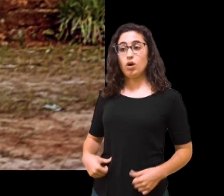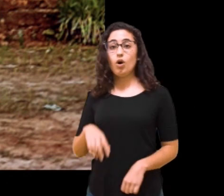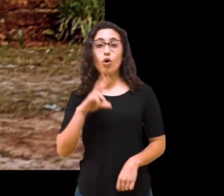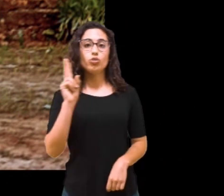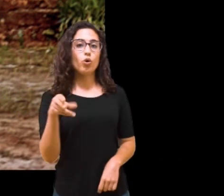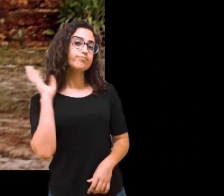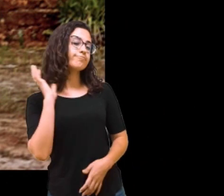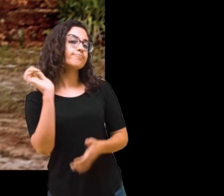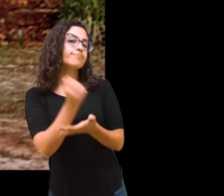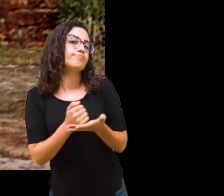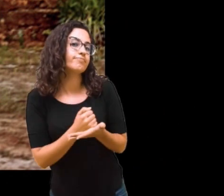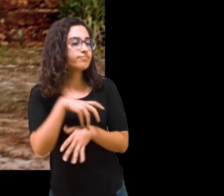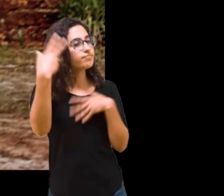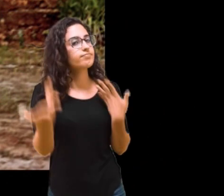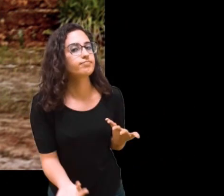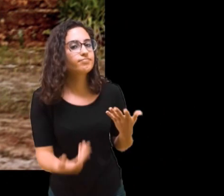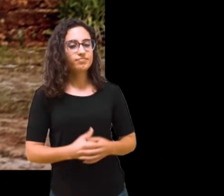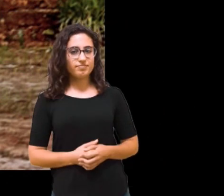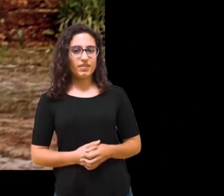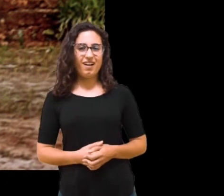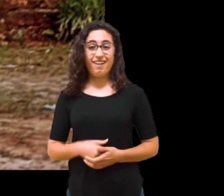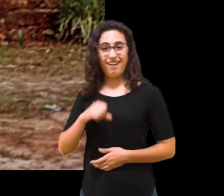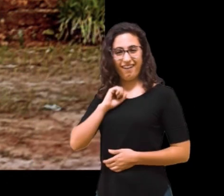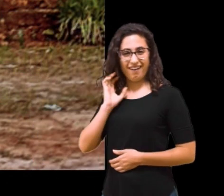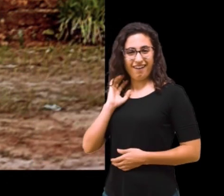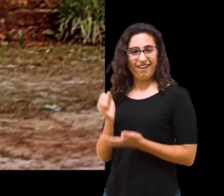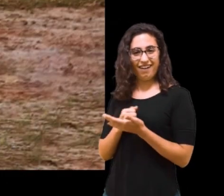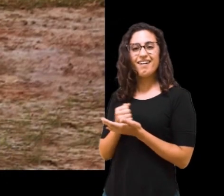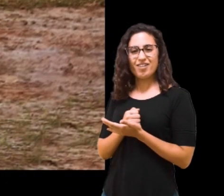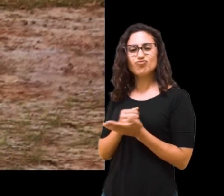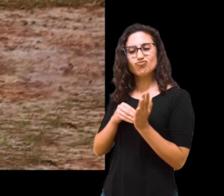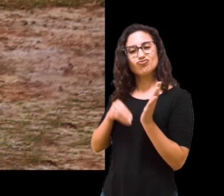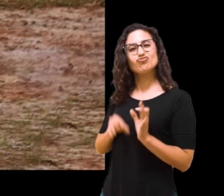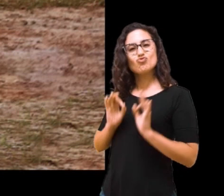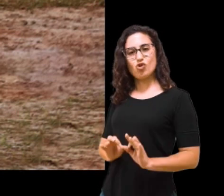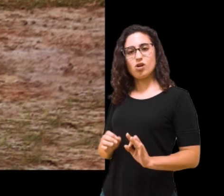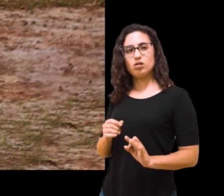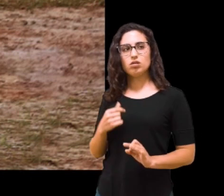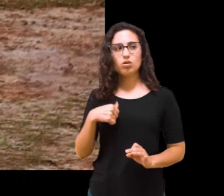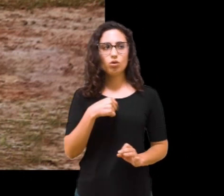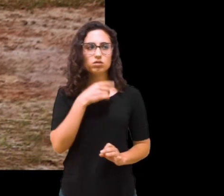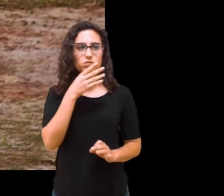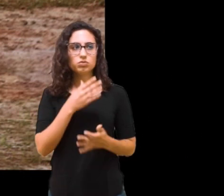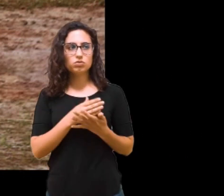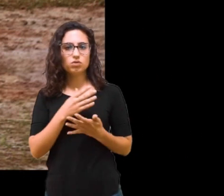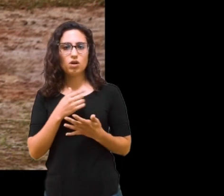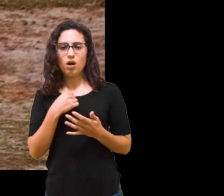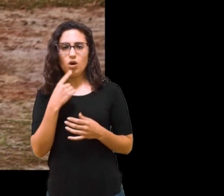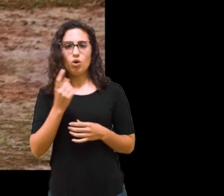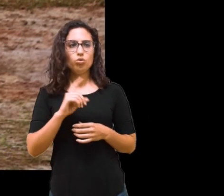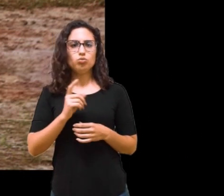criados ao vosso dispor. Meus criados, estão contratados. Nós só dissemos. Nós